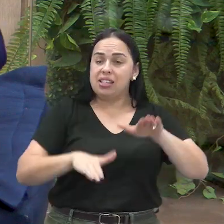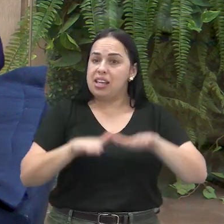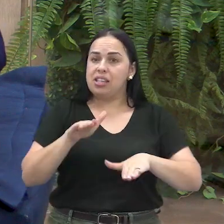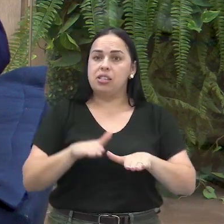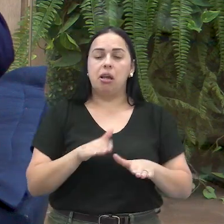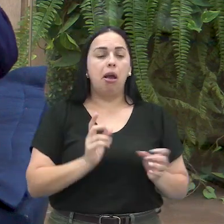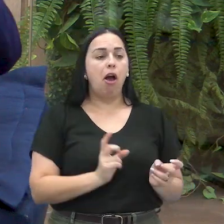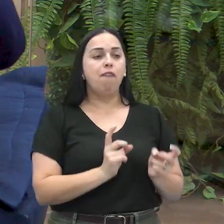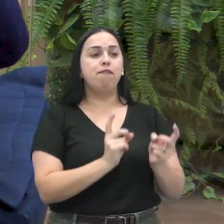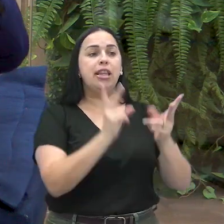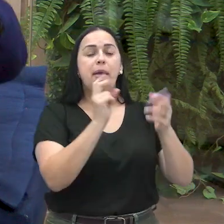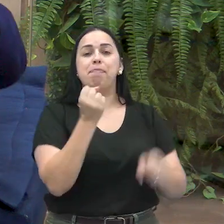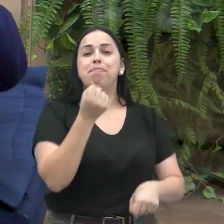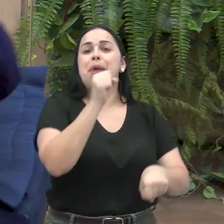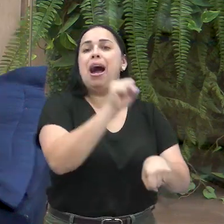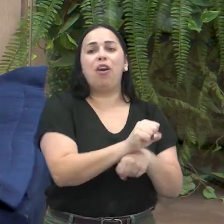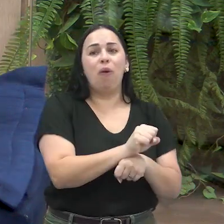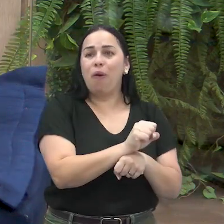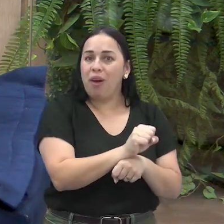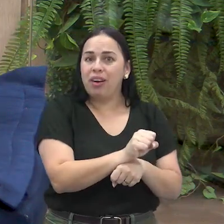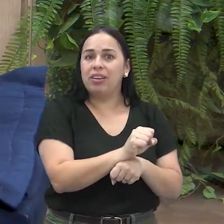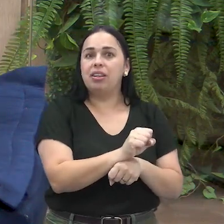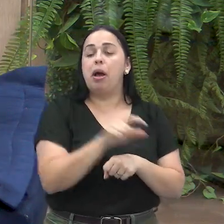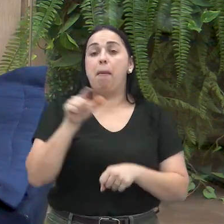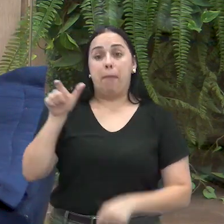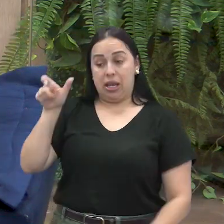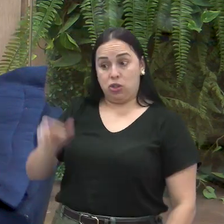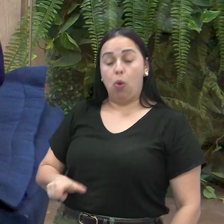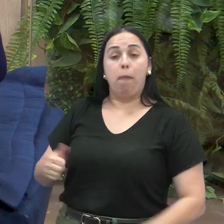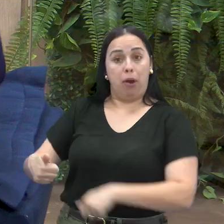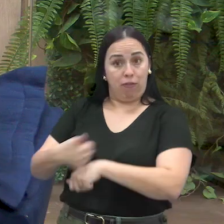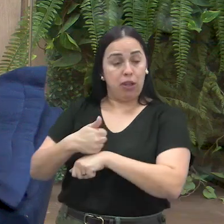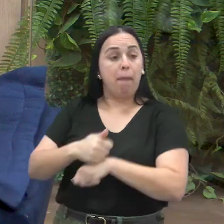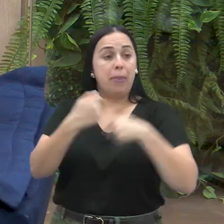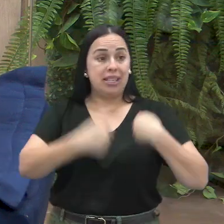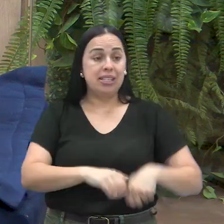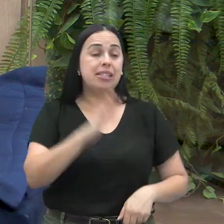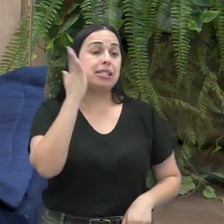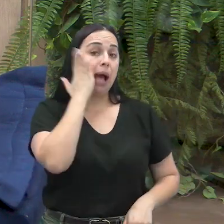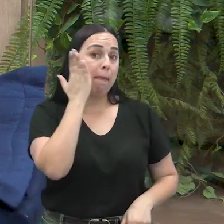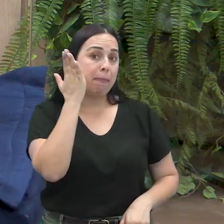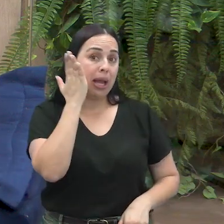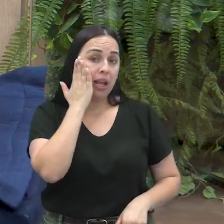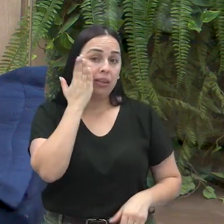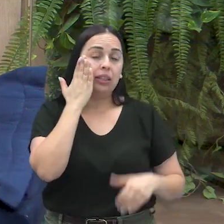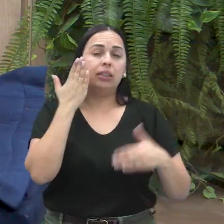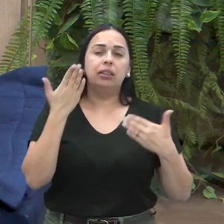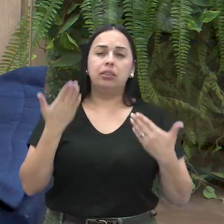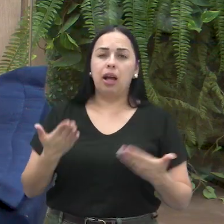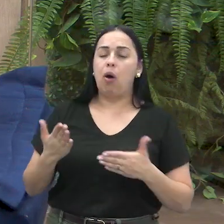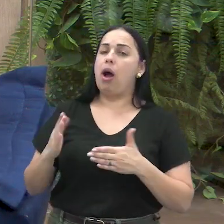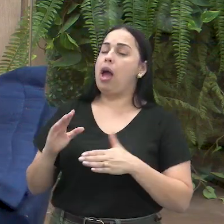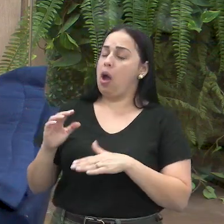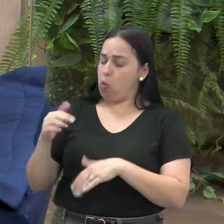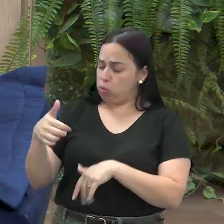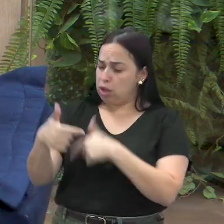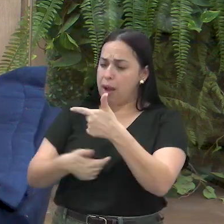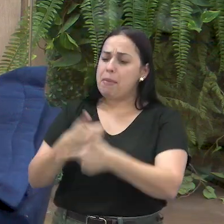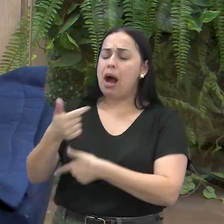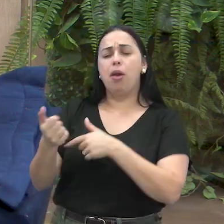tem medicamento que sai do mercado por causa de um probleminha na fórmula, a farmacêutica já sabe, já avisa. Então, é um